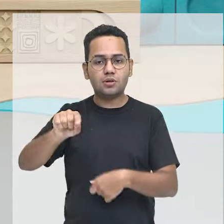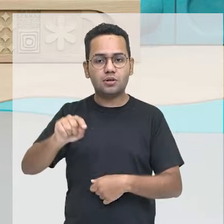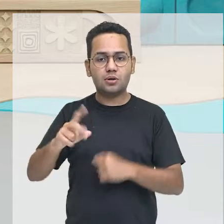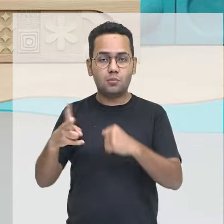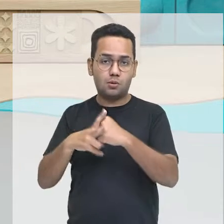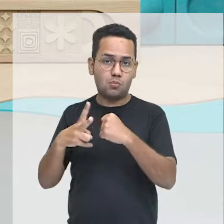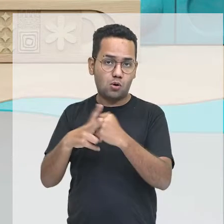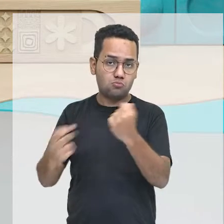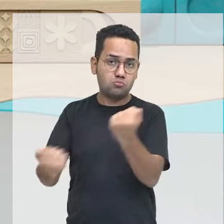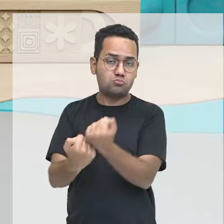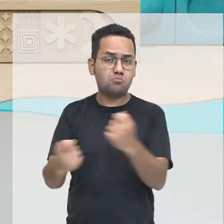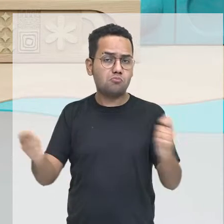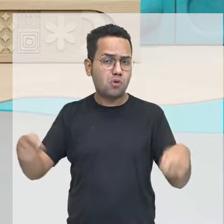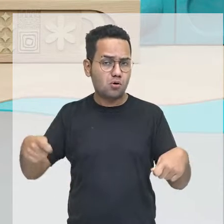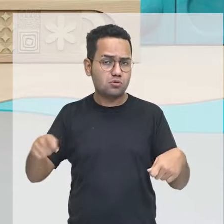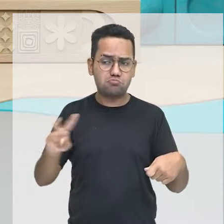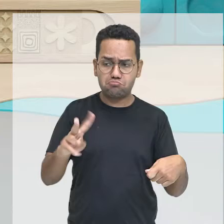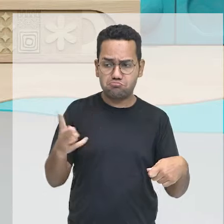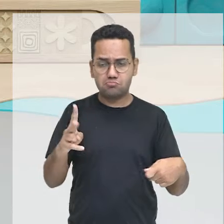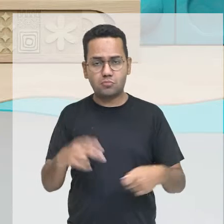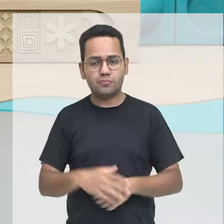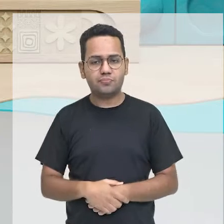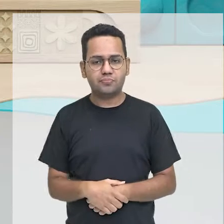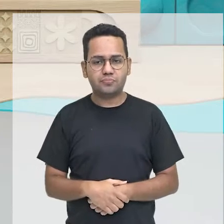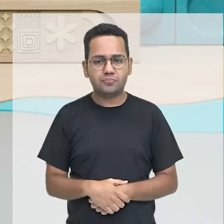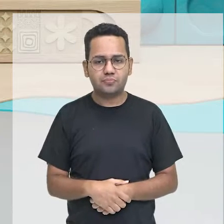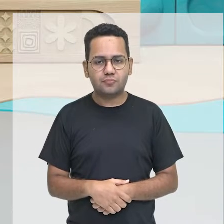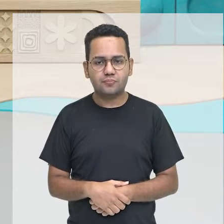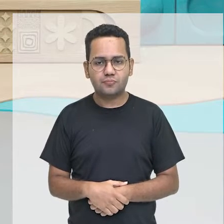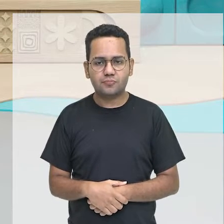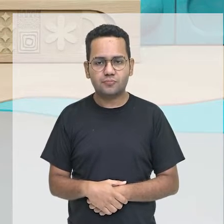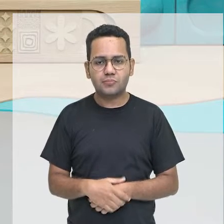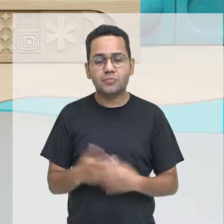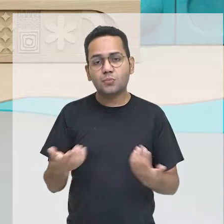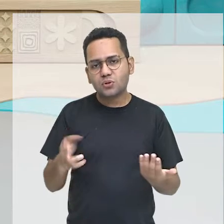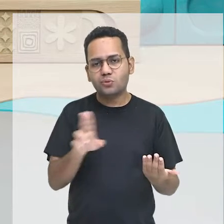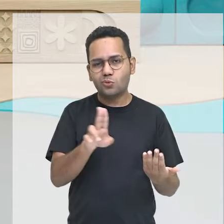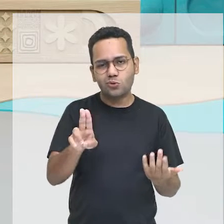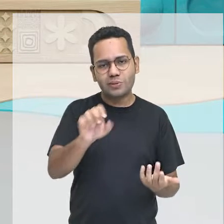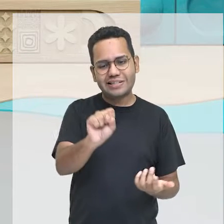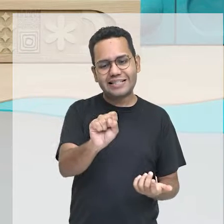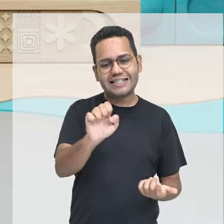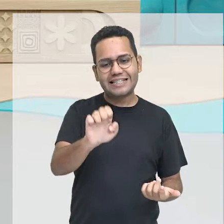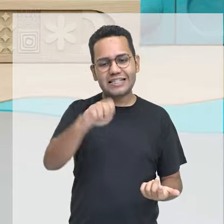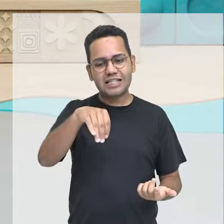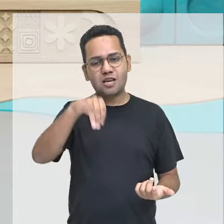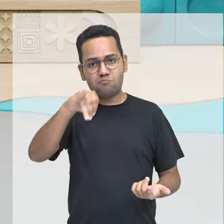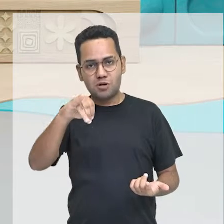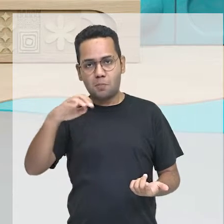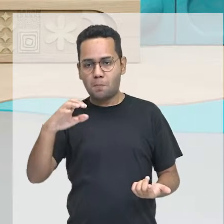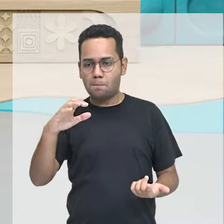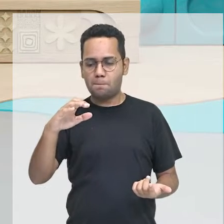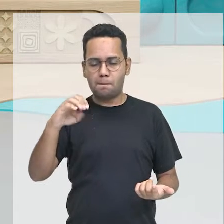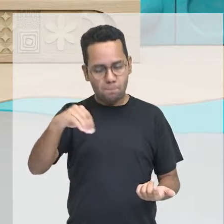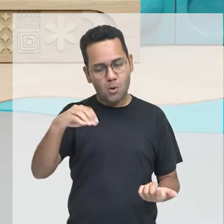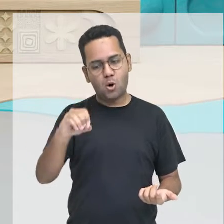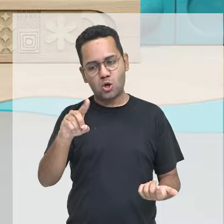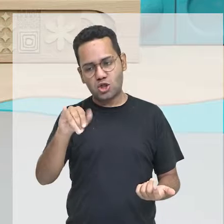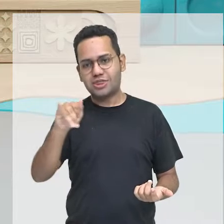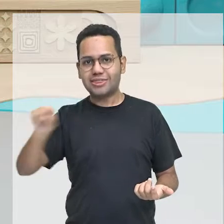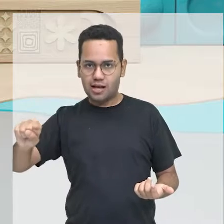verbos modais, tá certo? Por isso que a gente classifica eles de semimodais. Então, se vocês ouvirem a